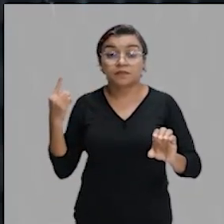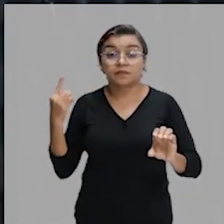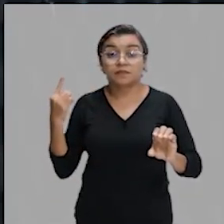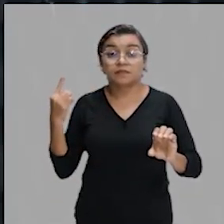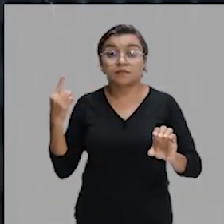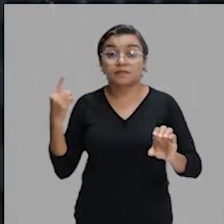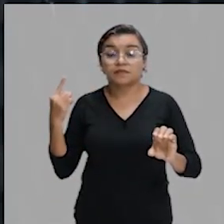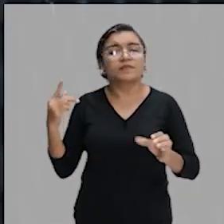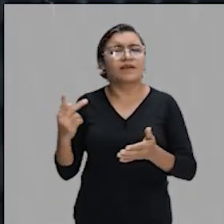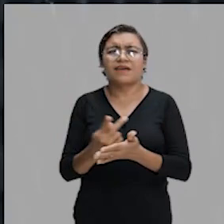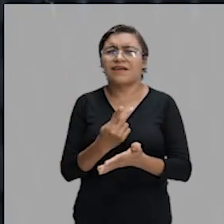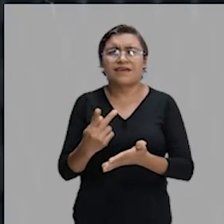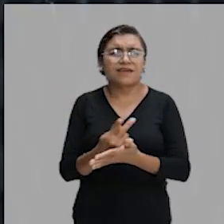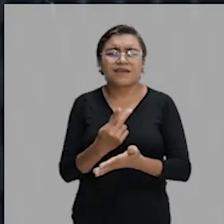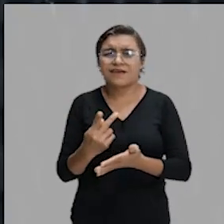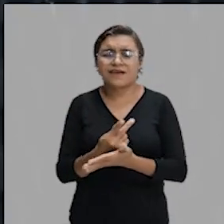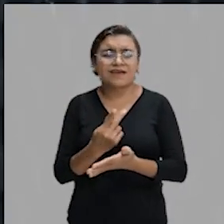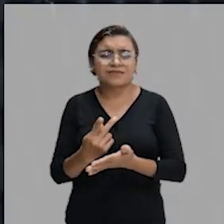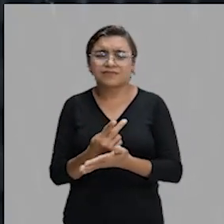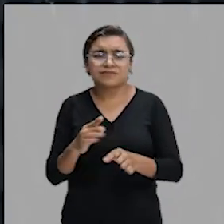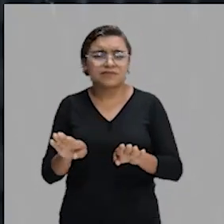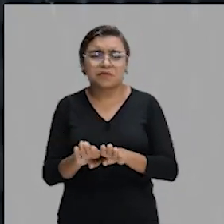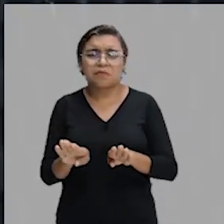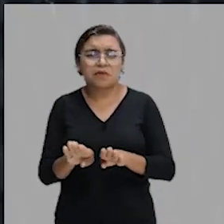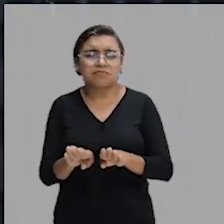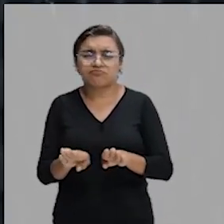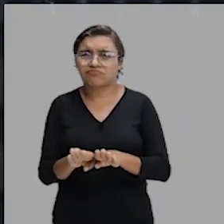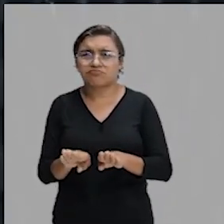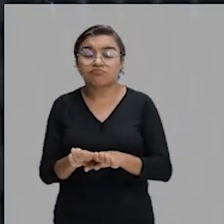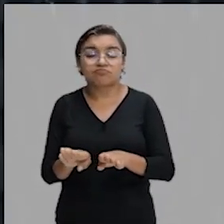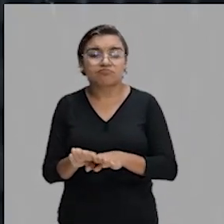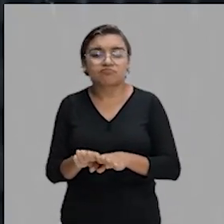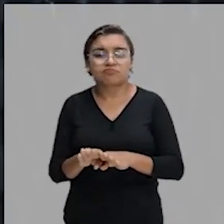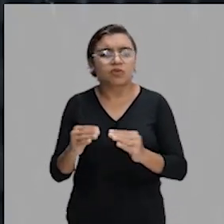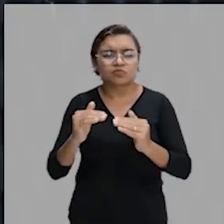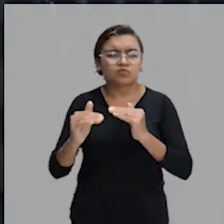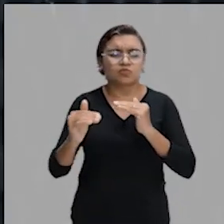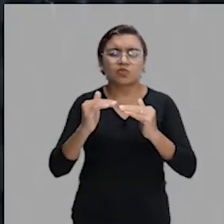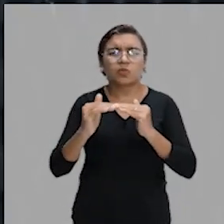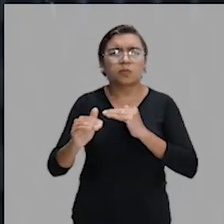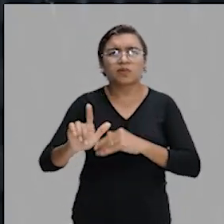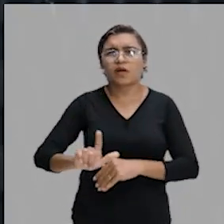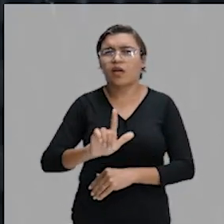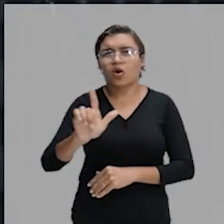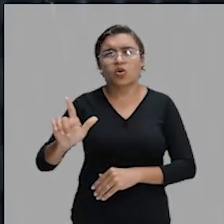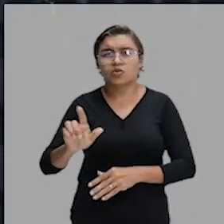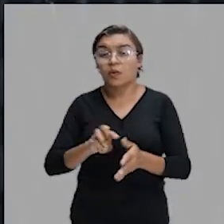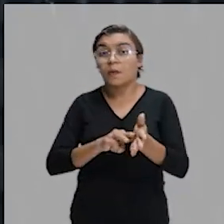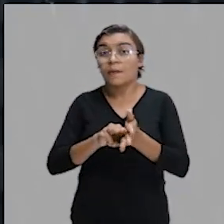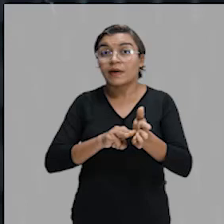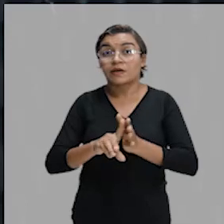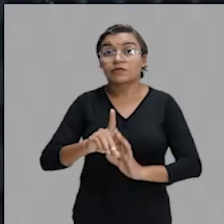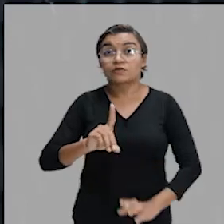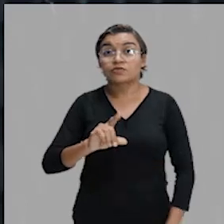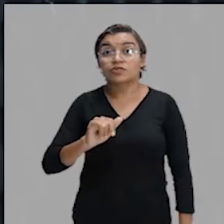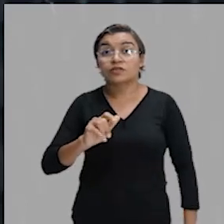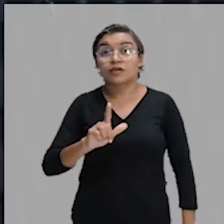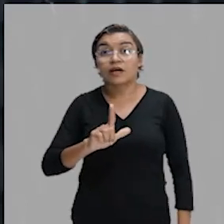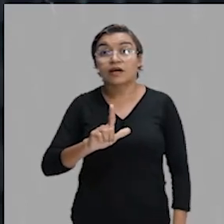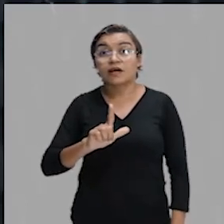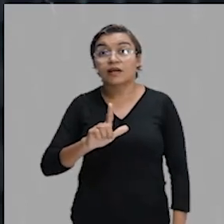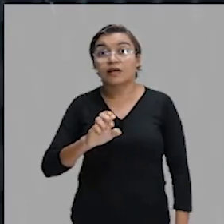errado. Antítese, isso aqui é dialética, não se refere a princípios da lógica, isso é um método dialético.